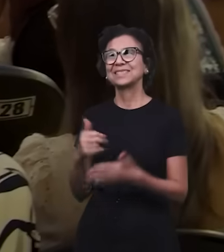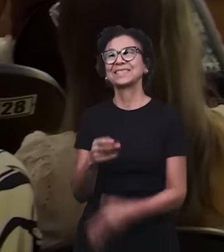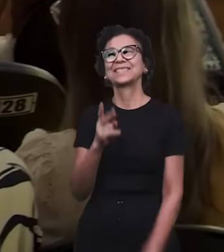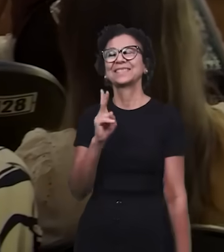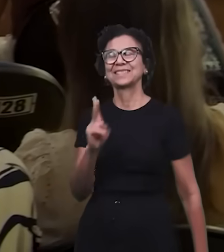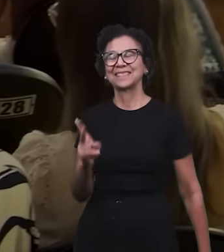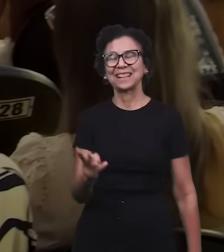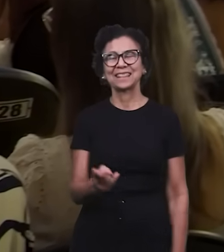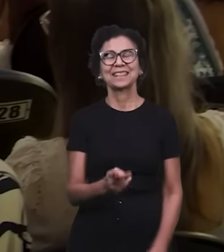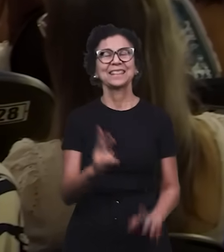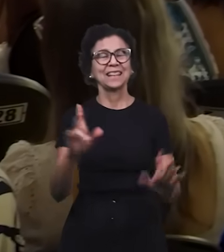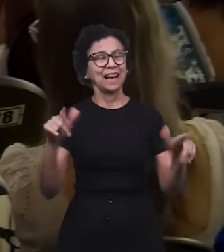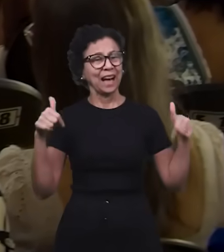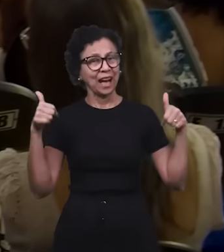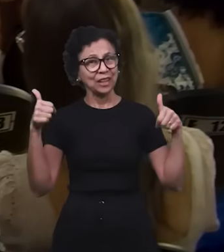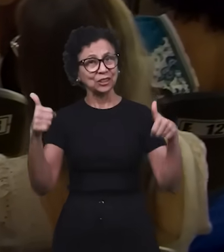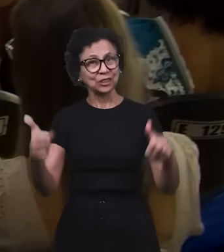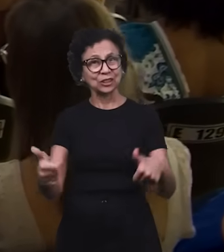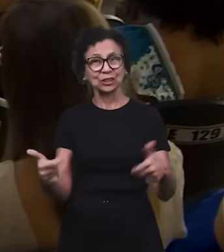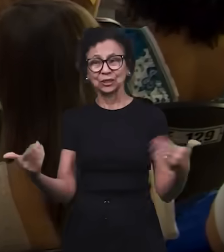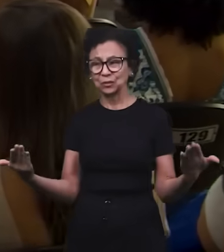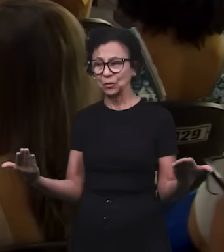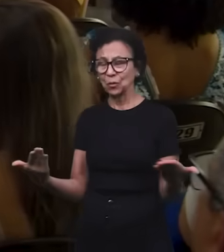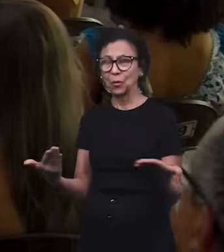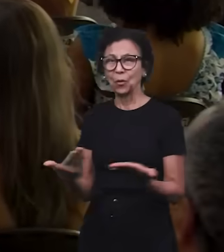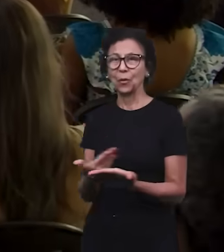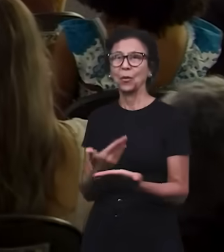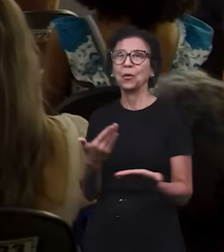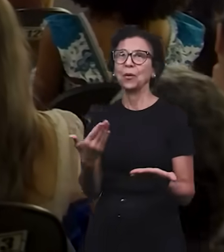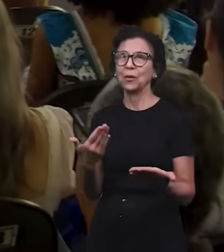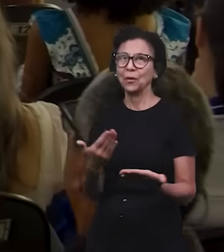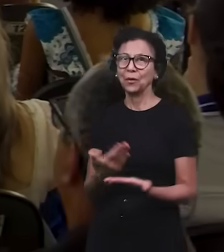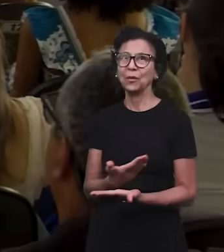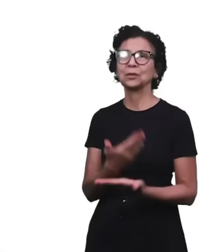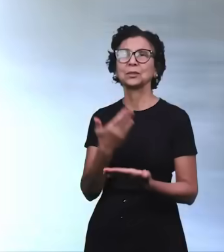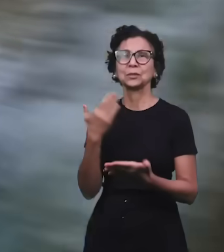Continua operando aqui em nosso meio.